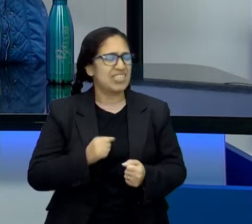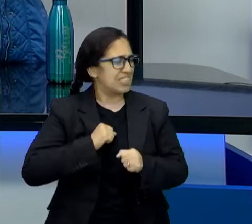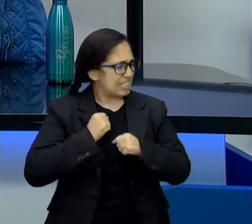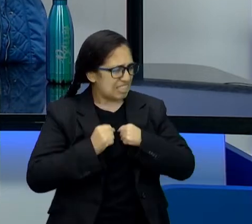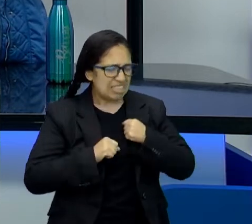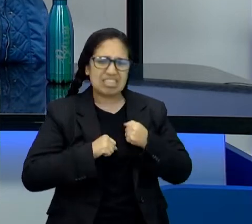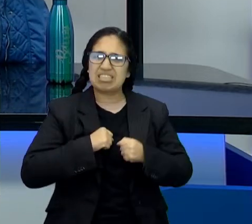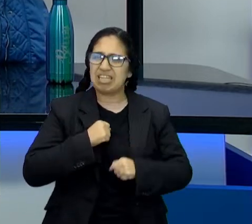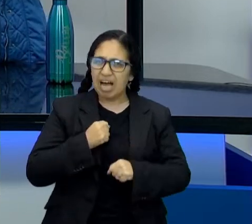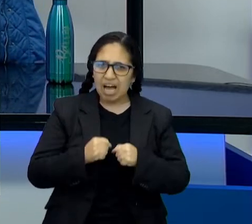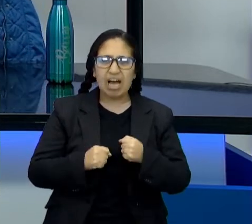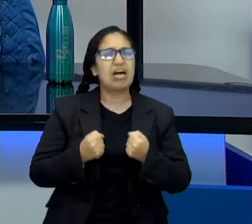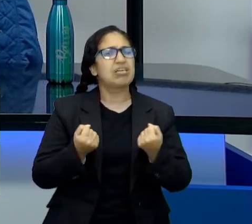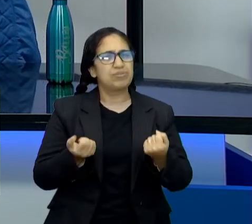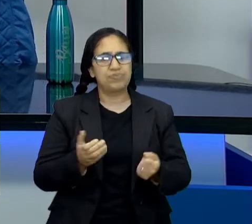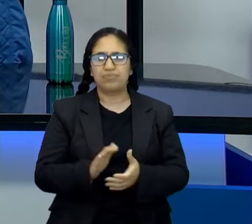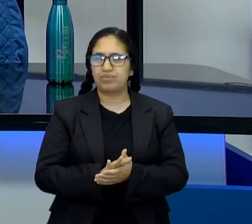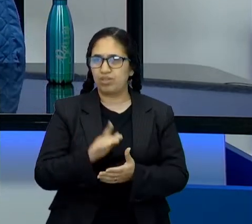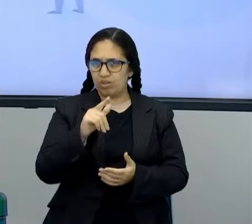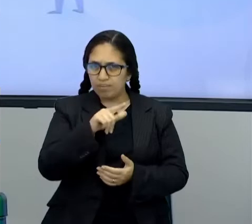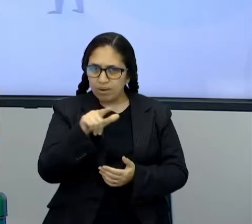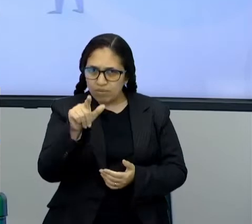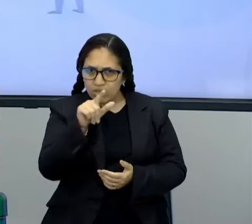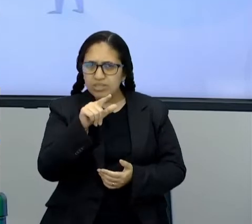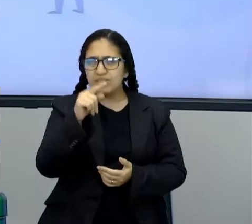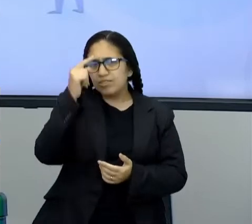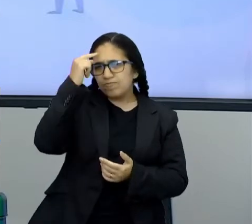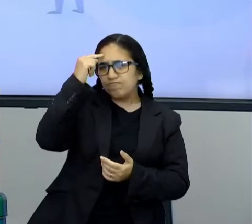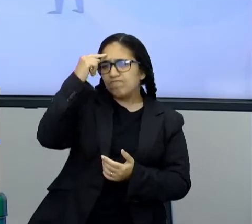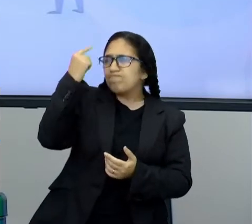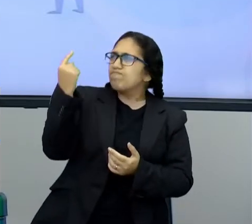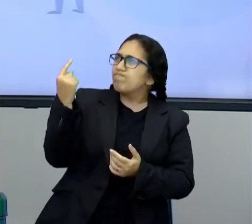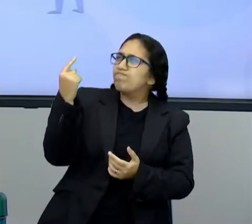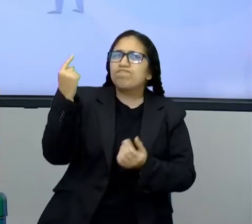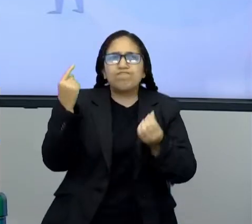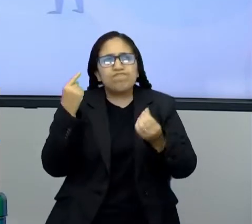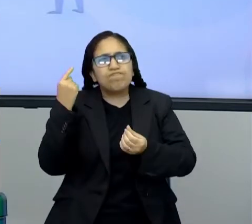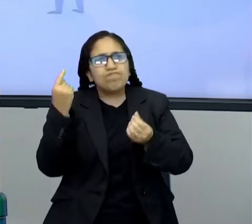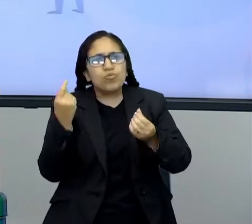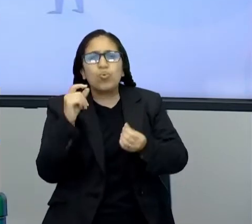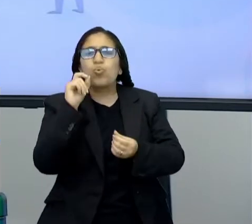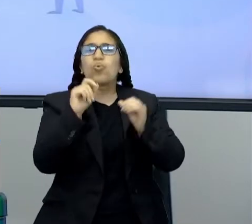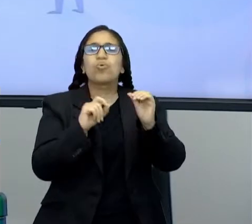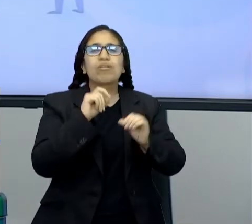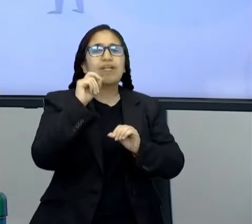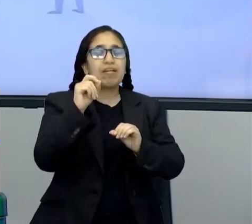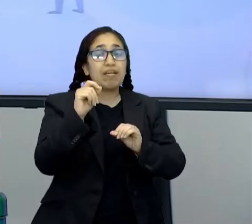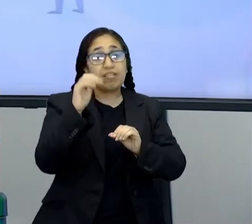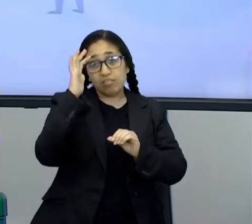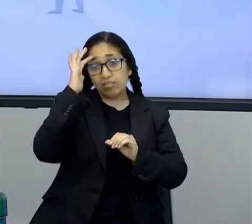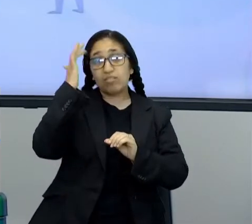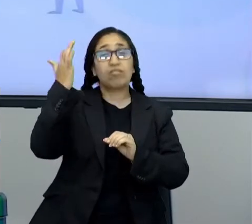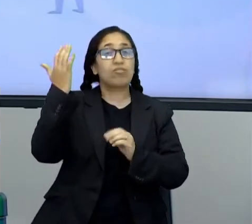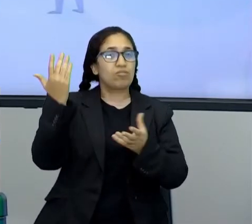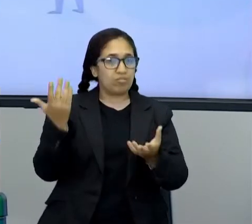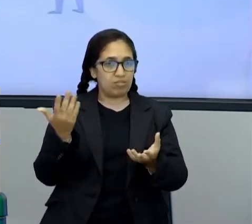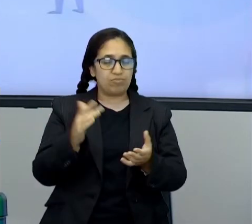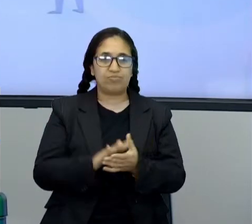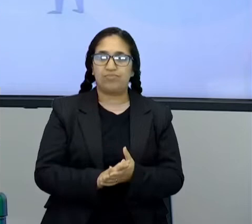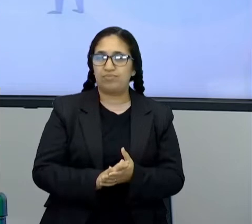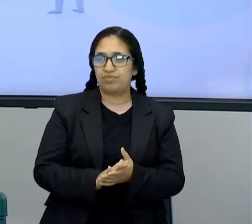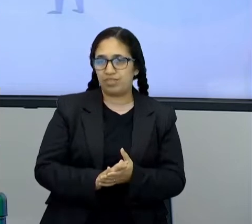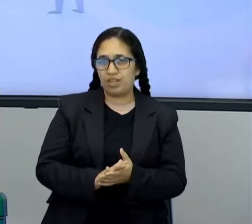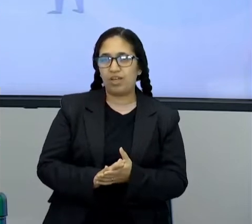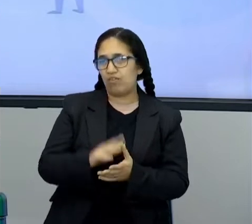ansiedade. Isso. Né? Então, só para vocês irem criando hipóteses sobre o que será esse jornalismo de soluções. E